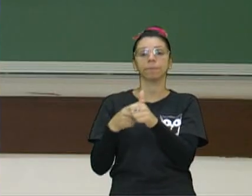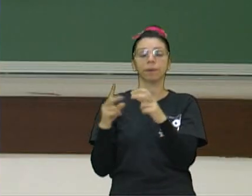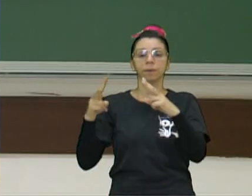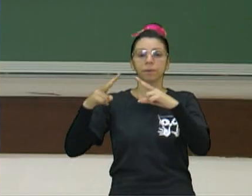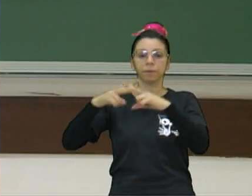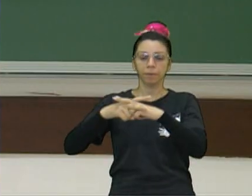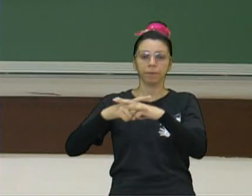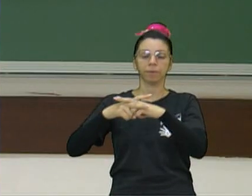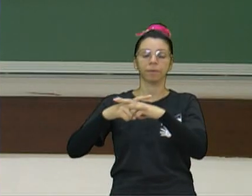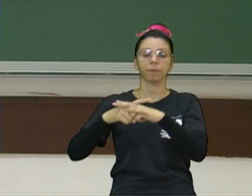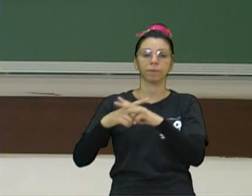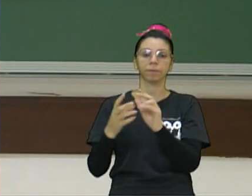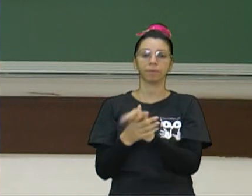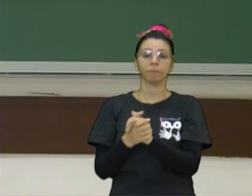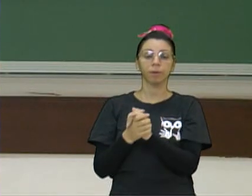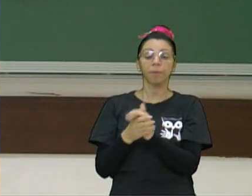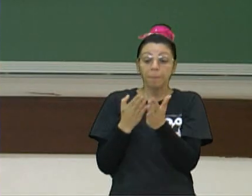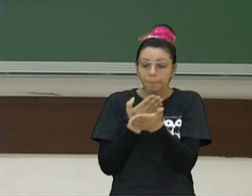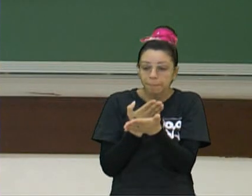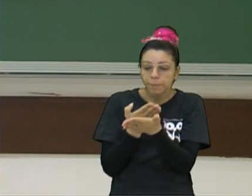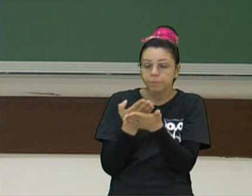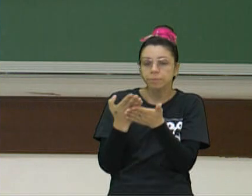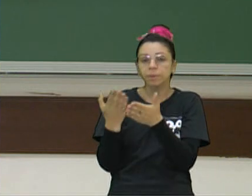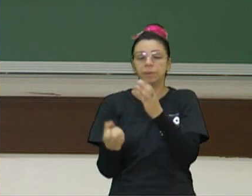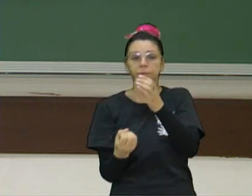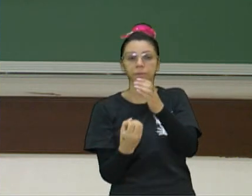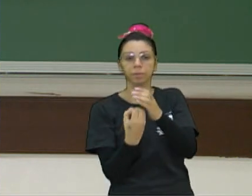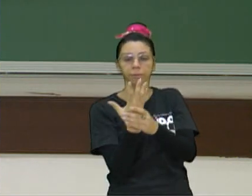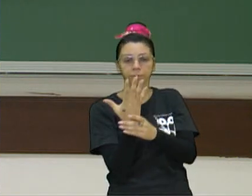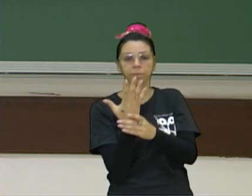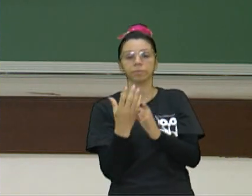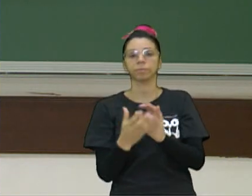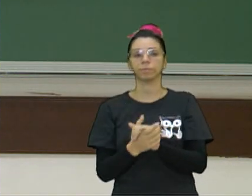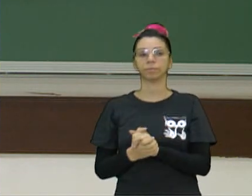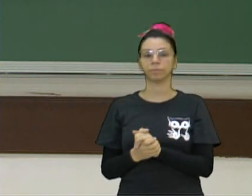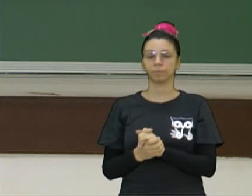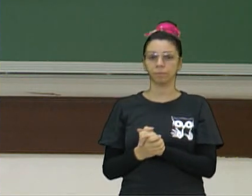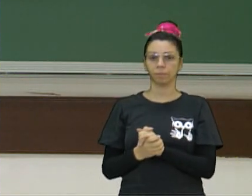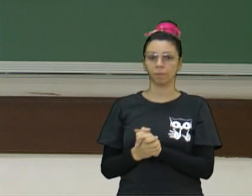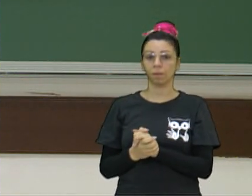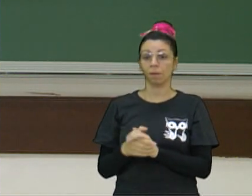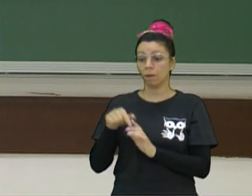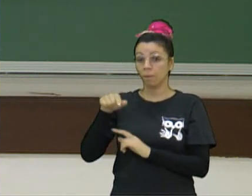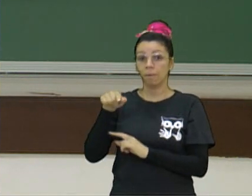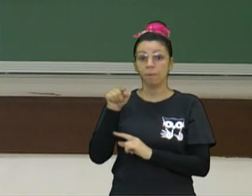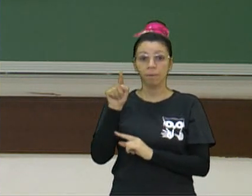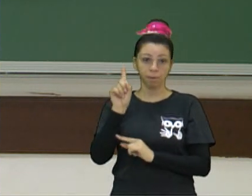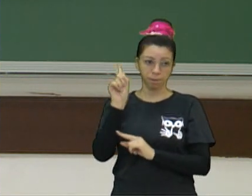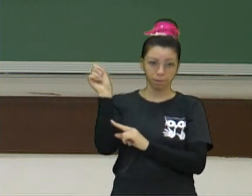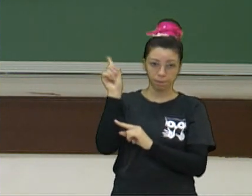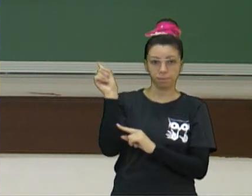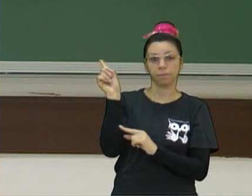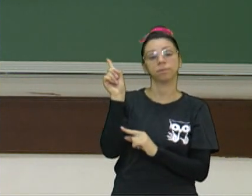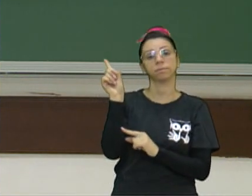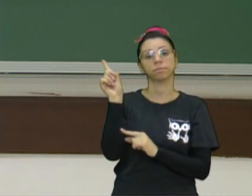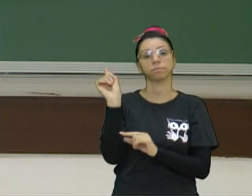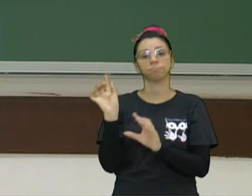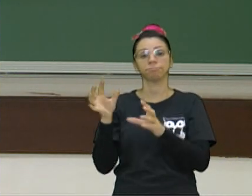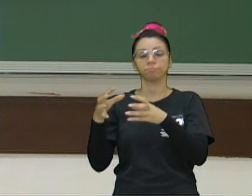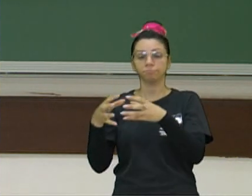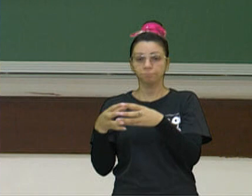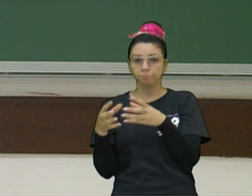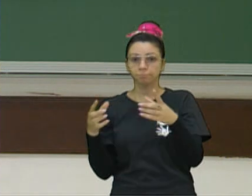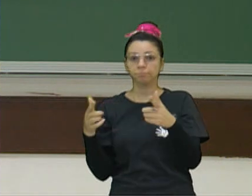que foi a precursora da modalidade do Taekwondo. Então foi através desta modalidade aqui, disputada